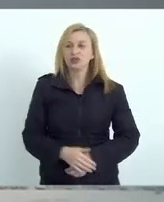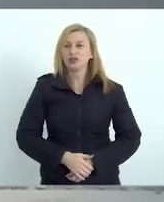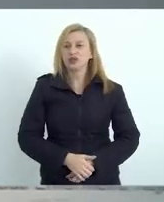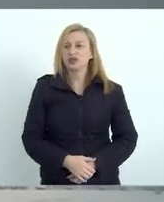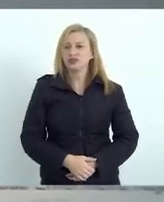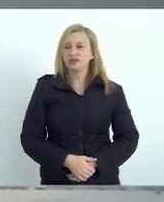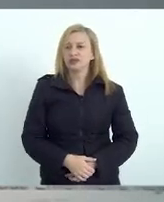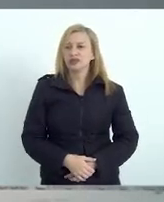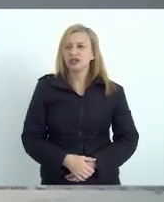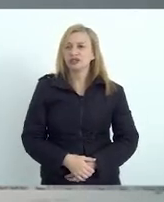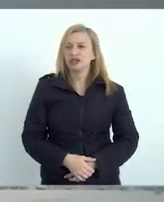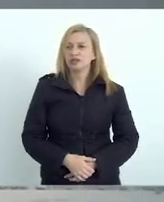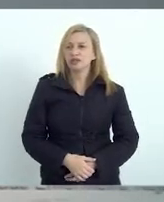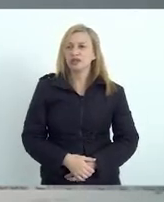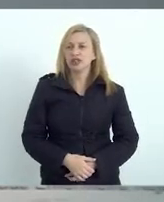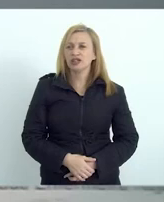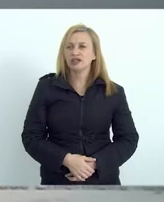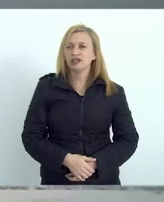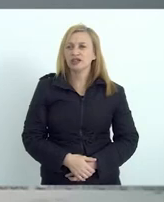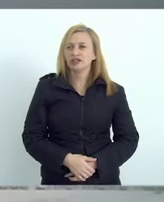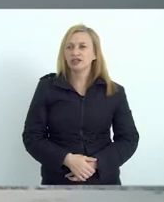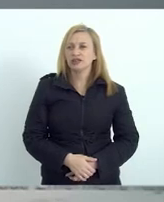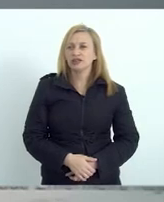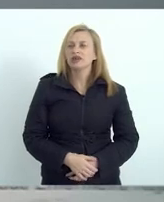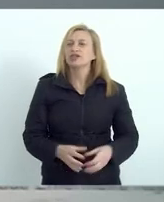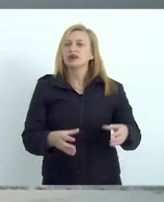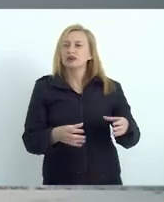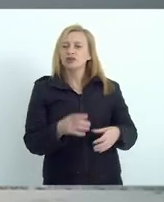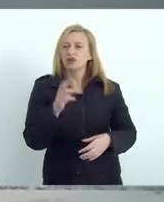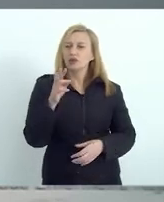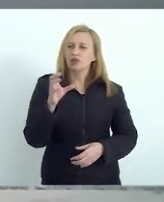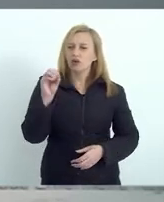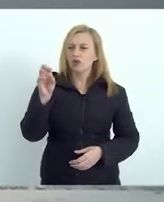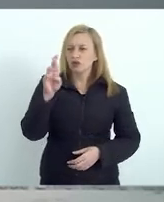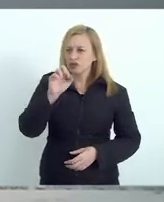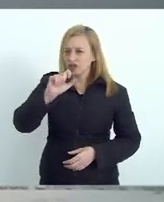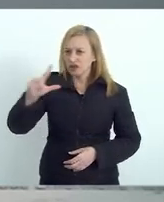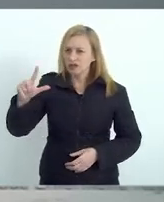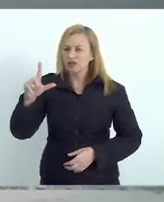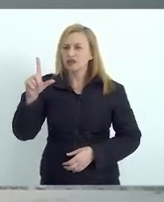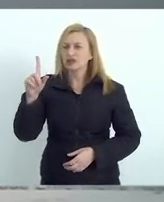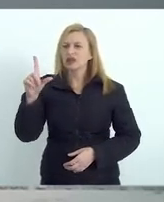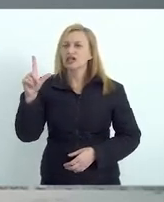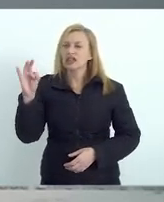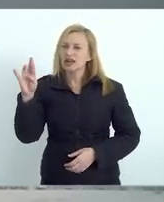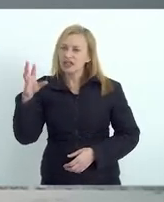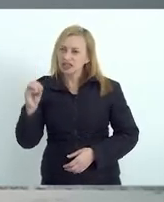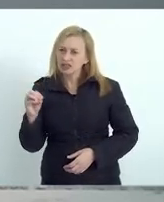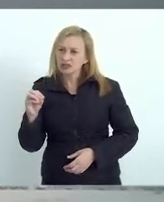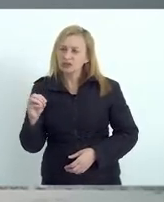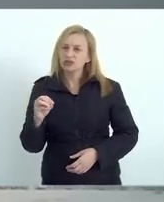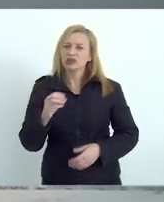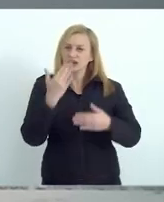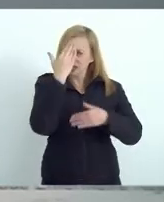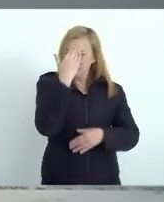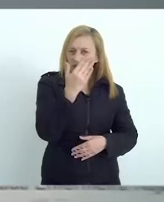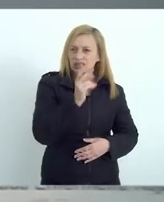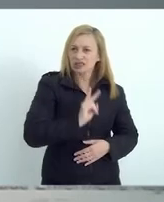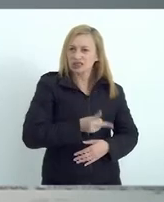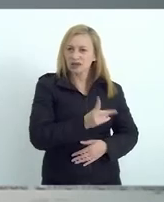Leandro Monteiro e aí coronel Leandro agradecer também todas as vezes que estive